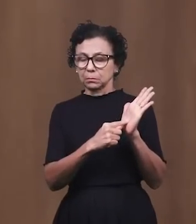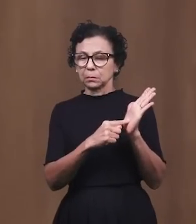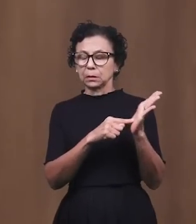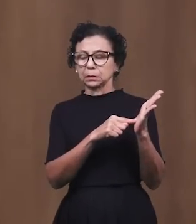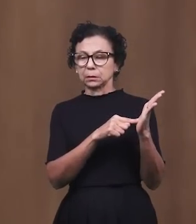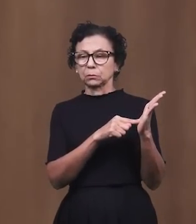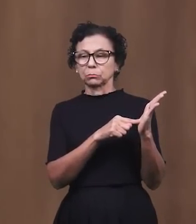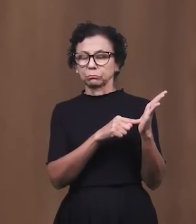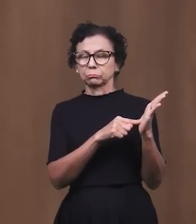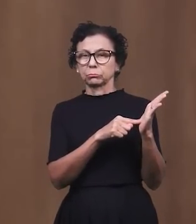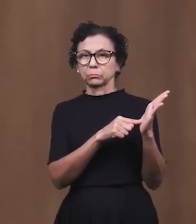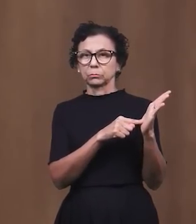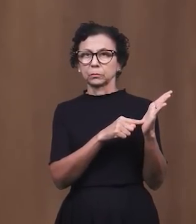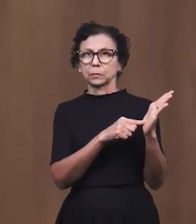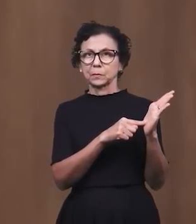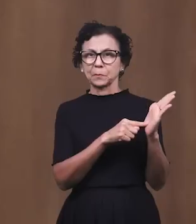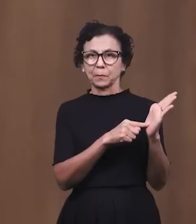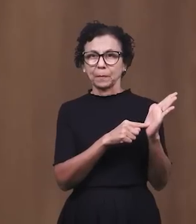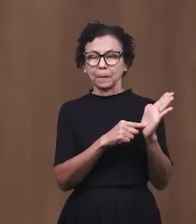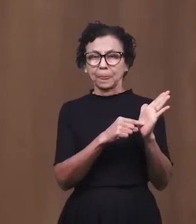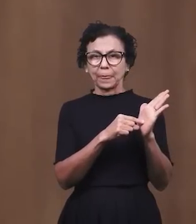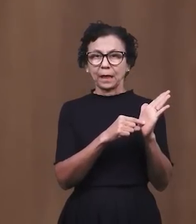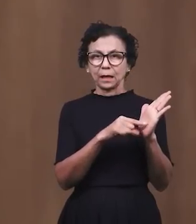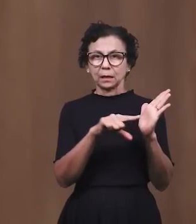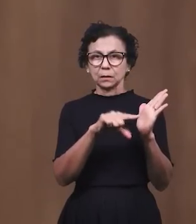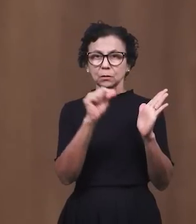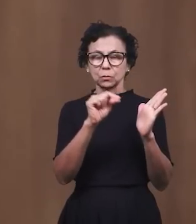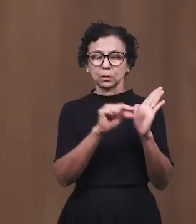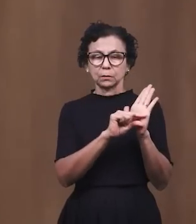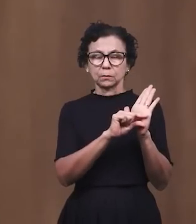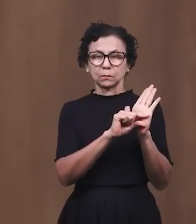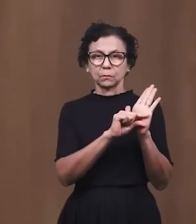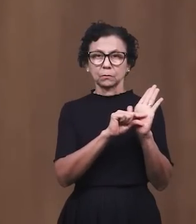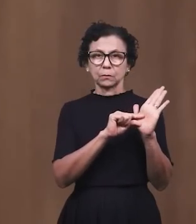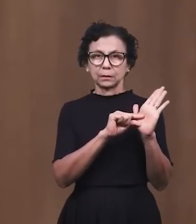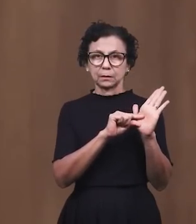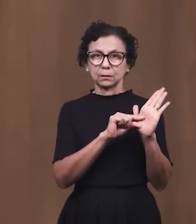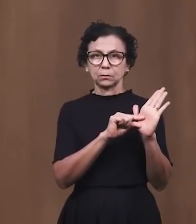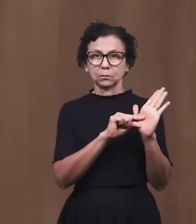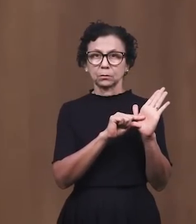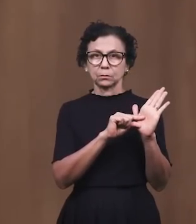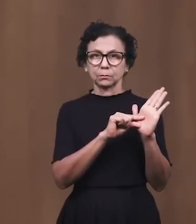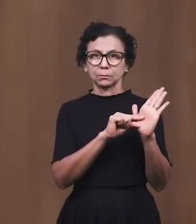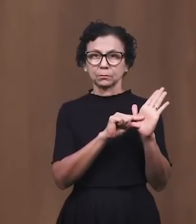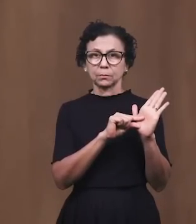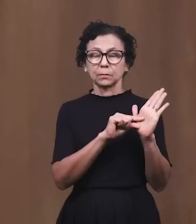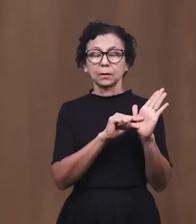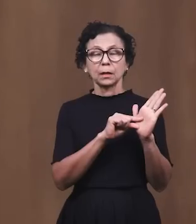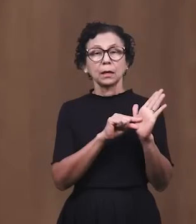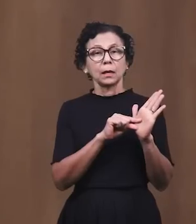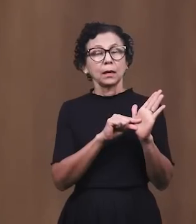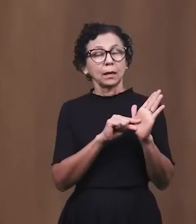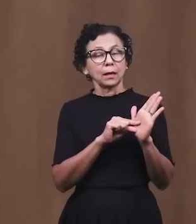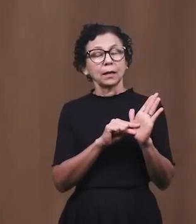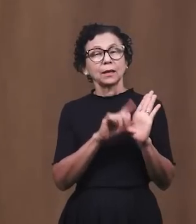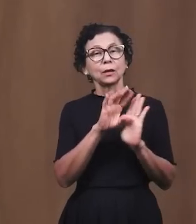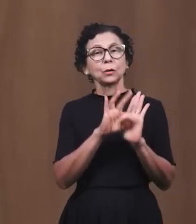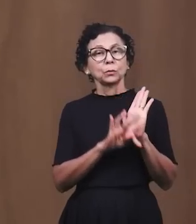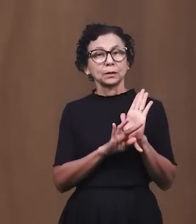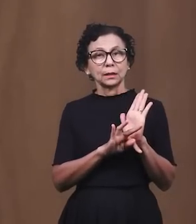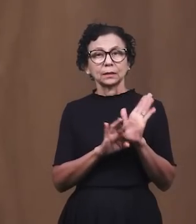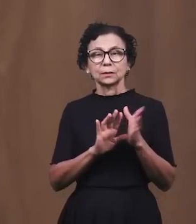Aí, a partir daí, comece a ler. E o texto